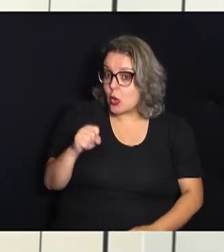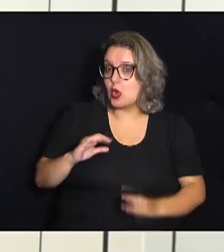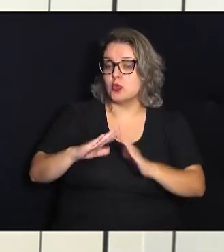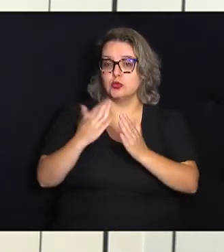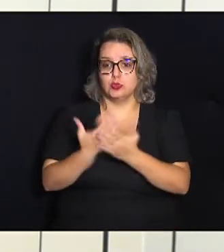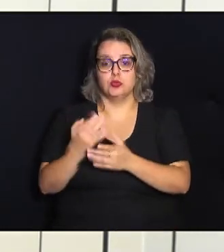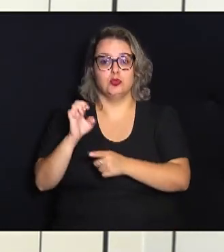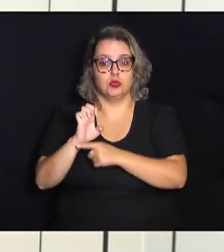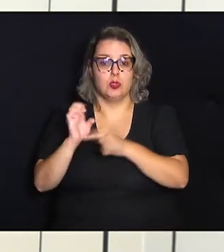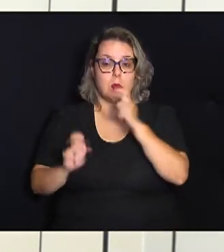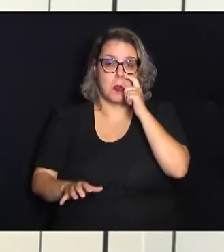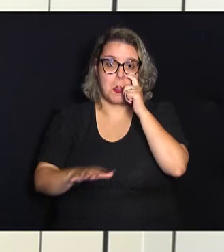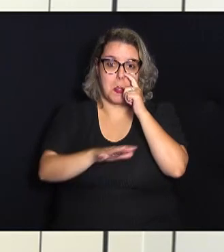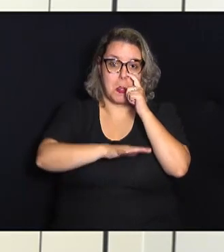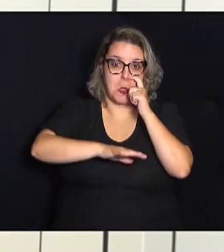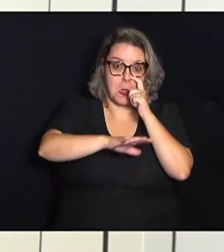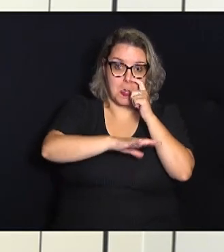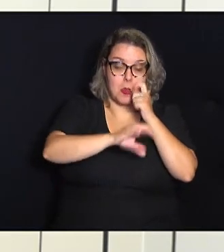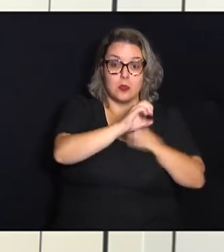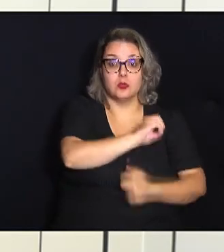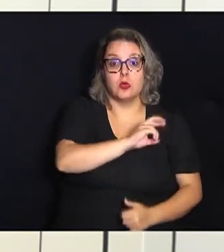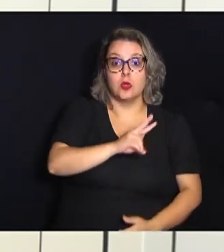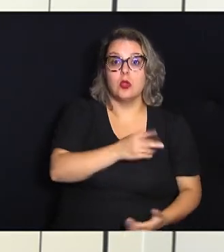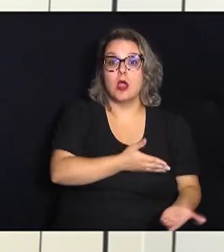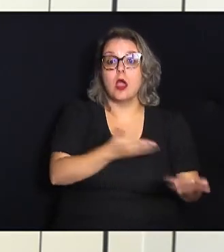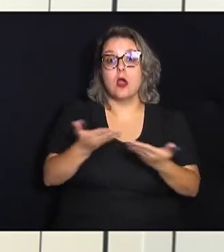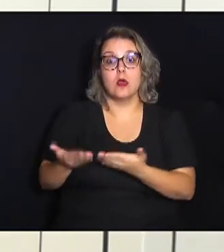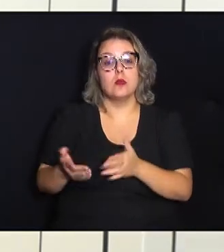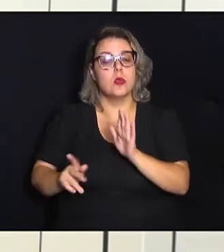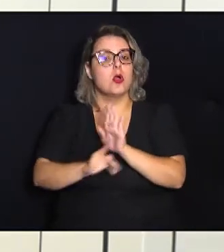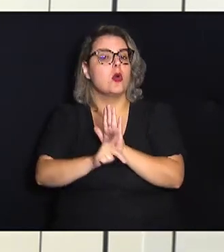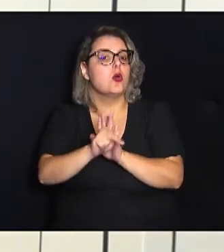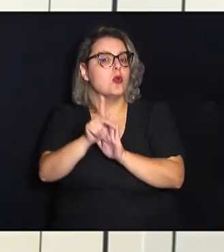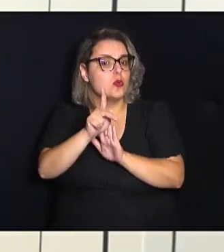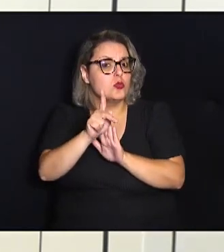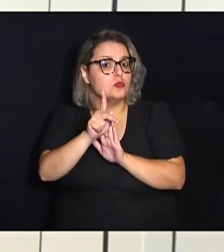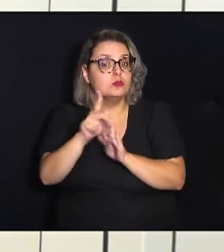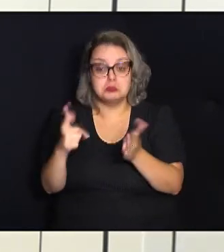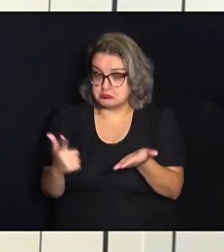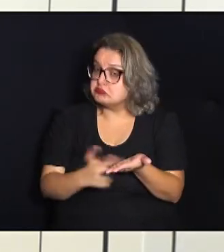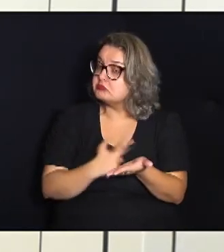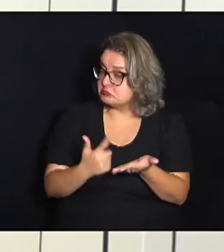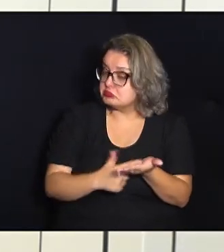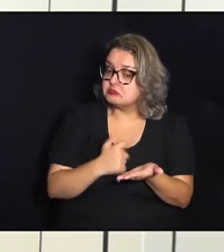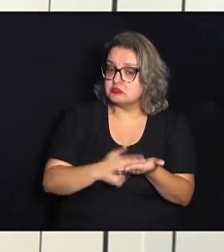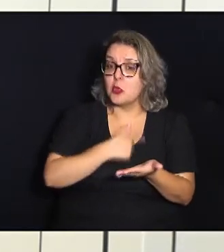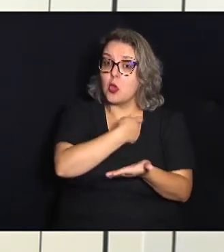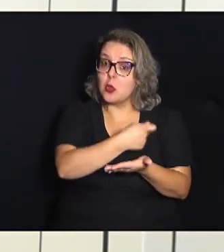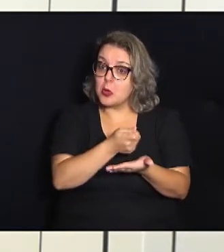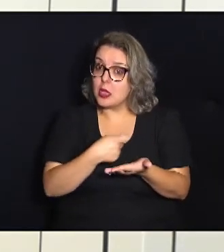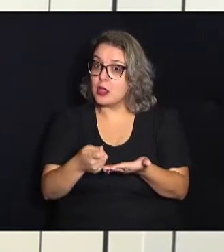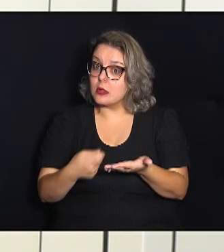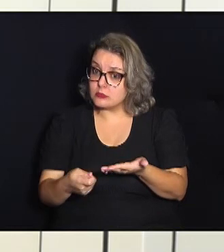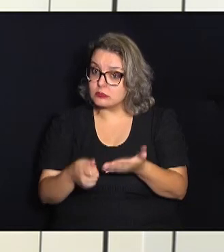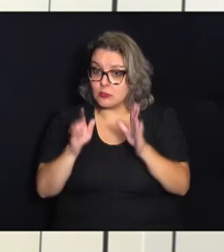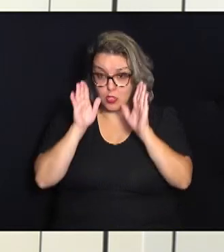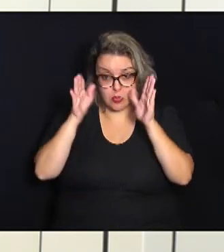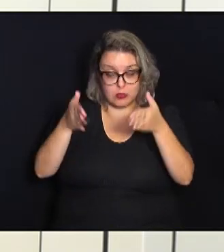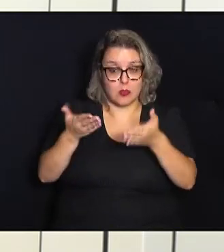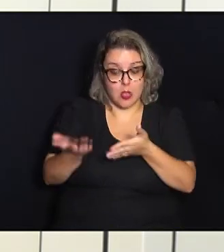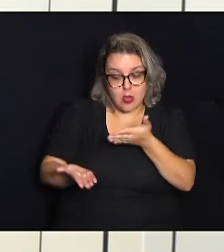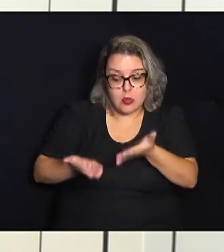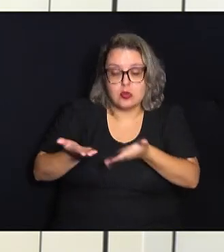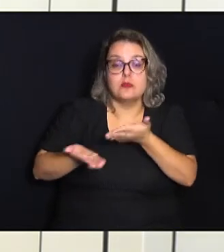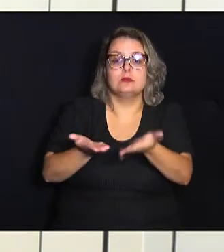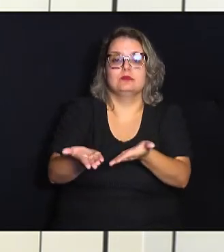estaduais do Distrito do Ouro Verde apresentaram um projeto com livros que eles escreveram com foco na preservação